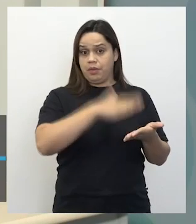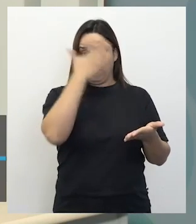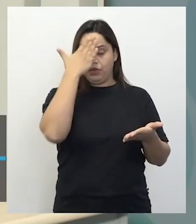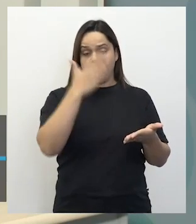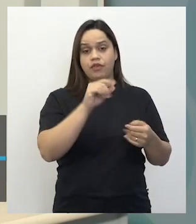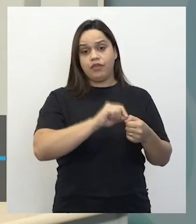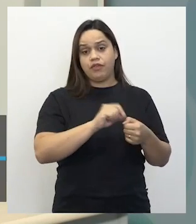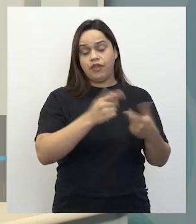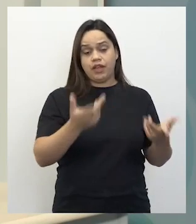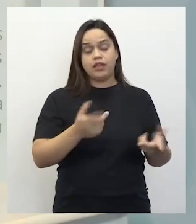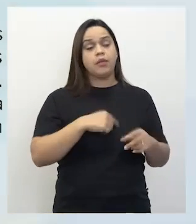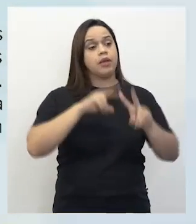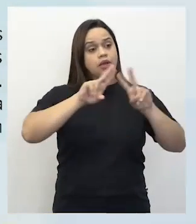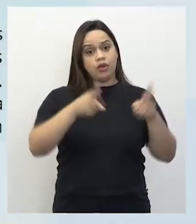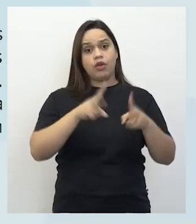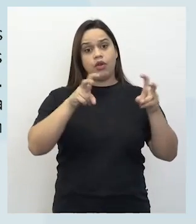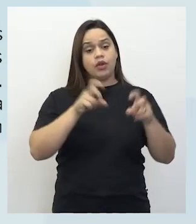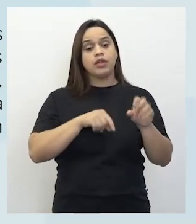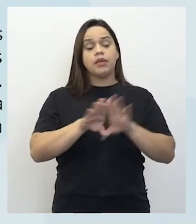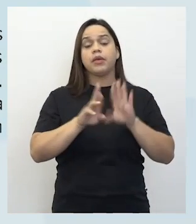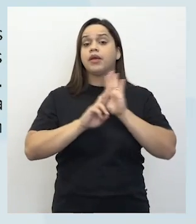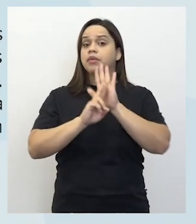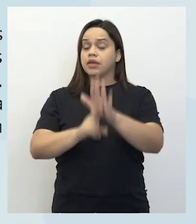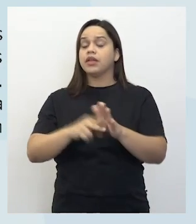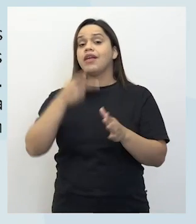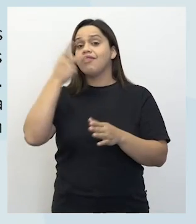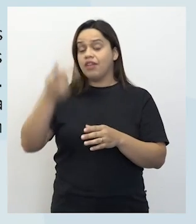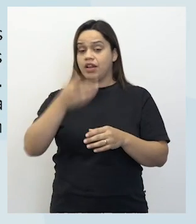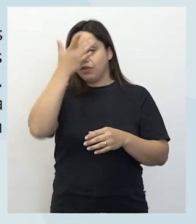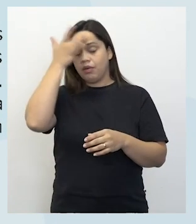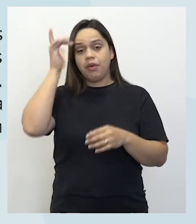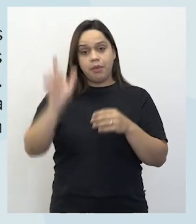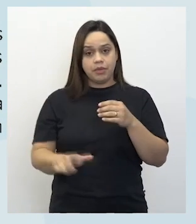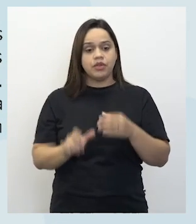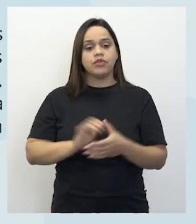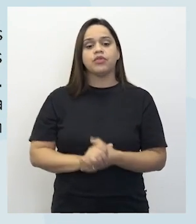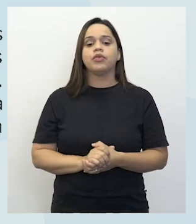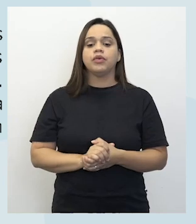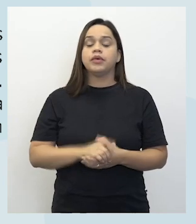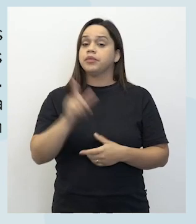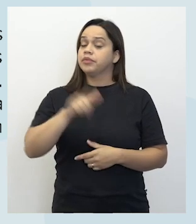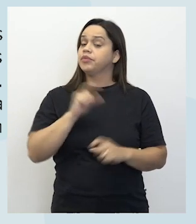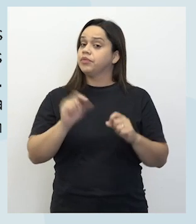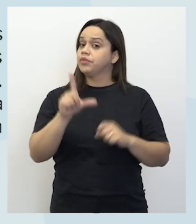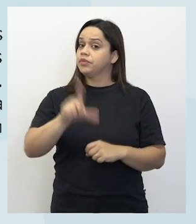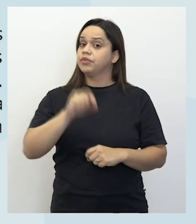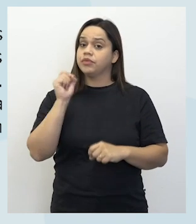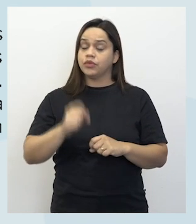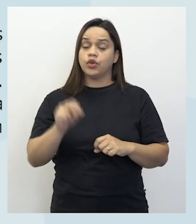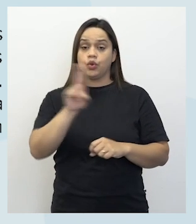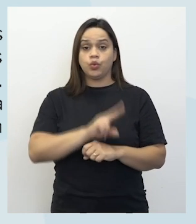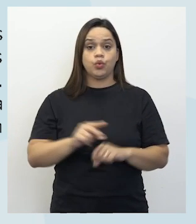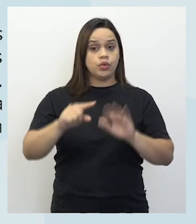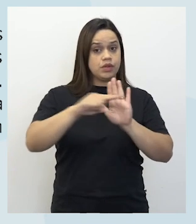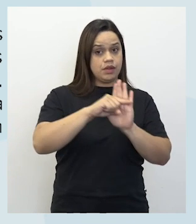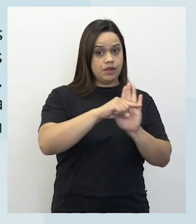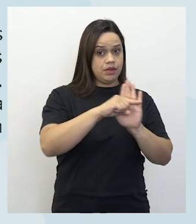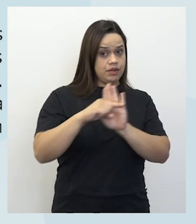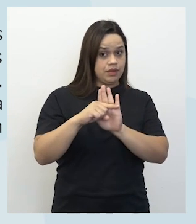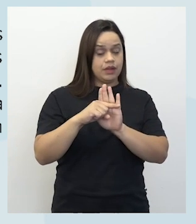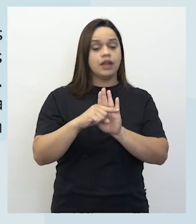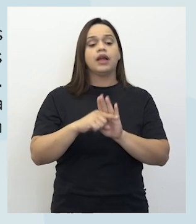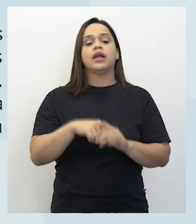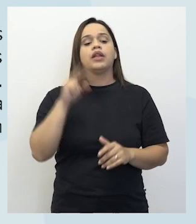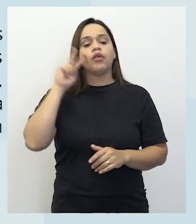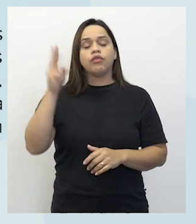aspas. E representar a fala de uma pessoa. Para este caso, é preferível travessão no discurso direto. Olha aí,